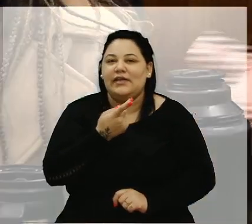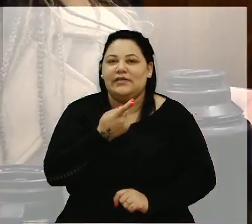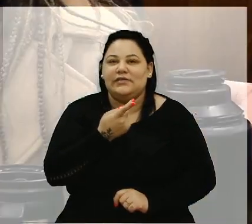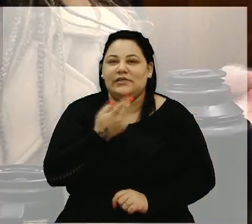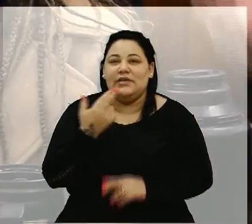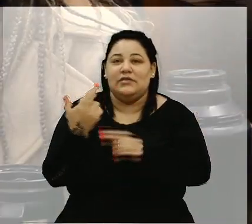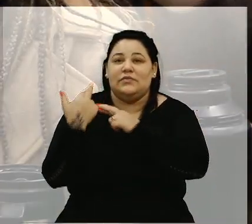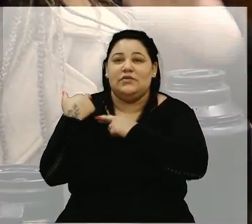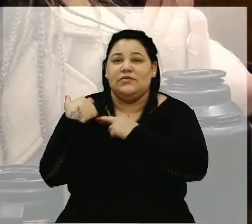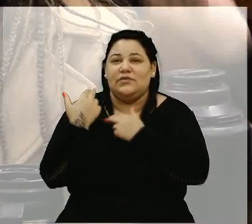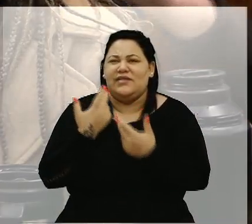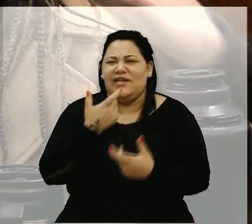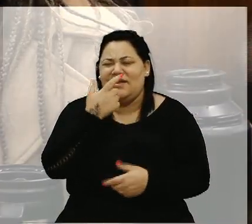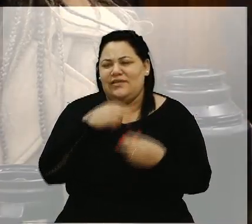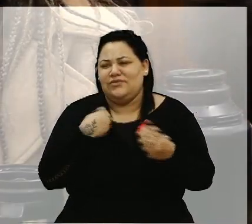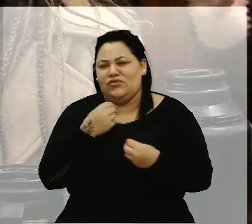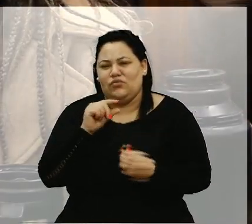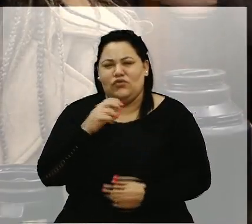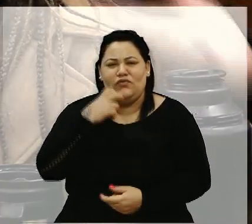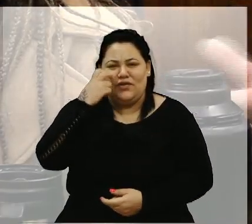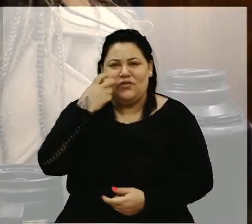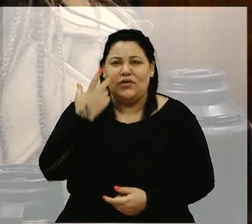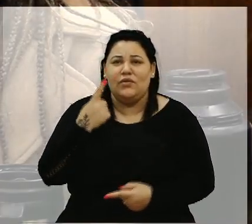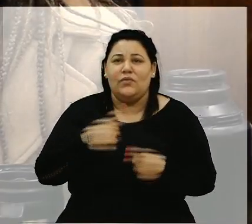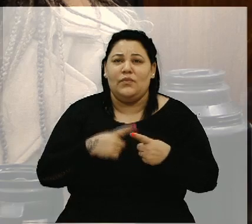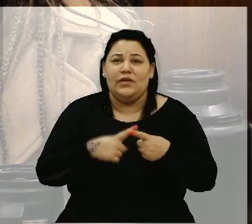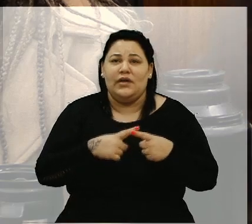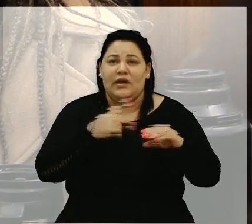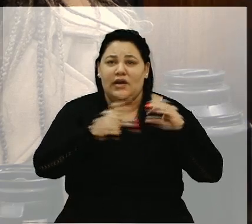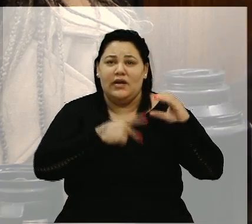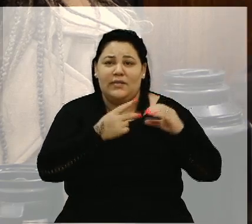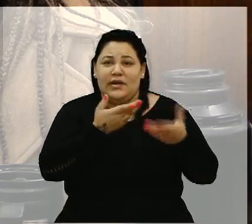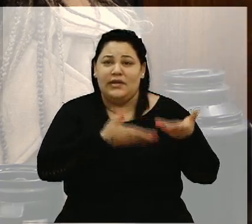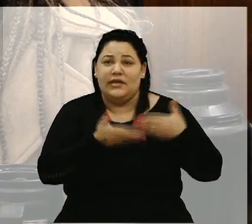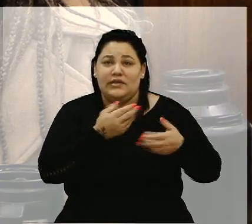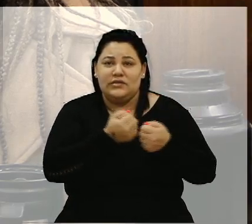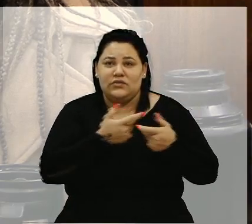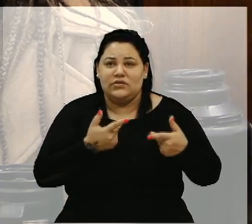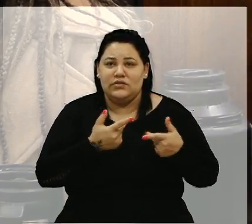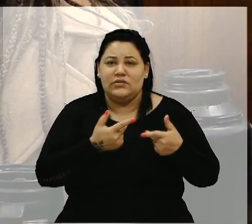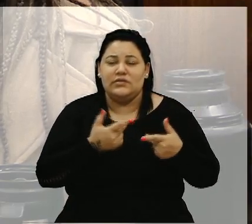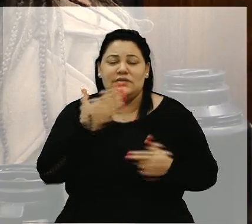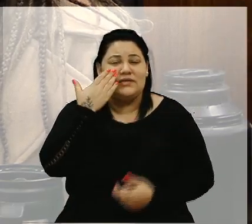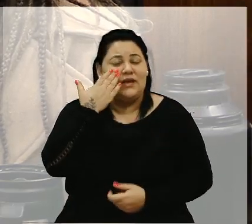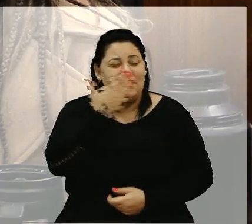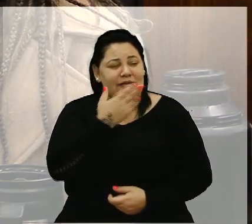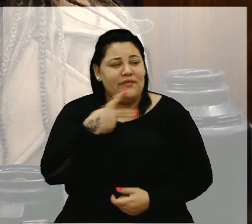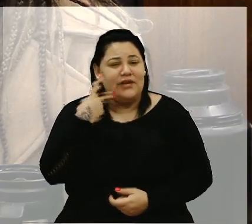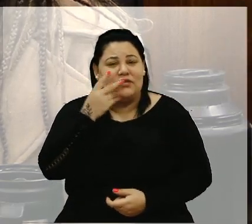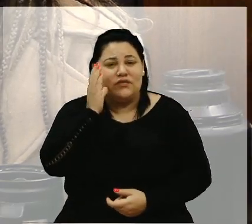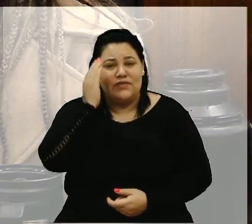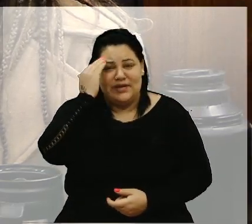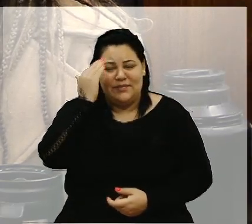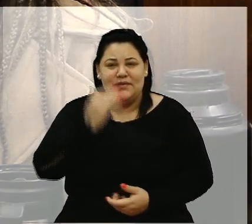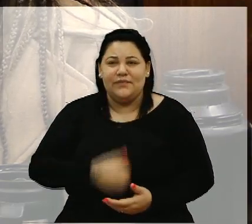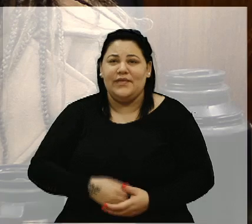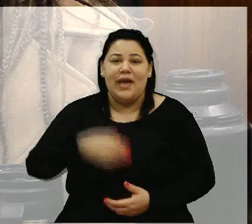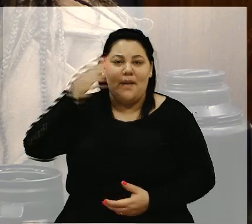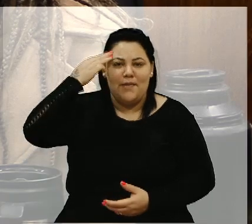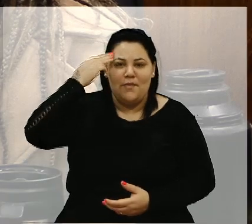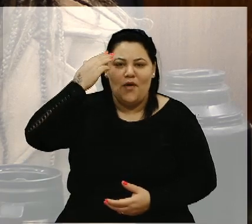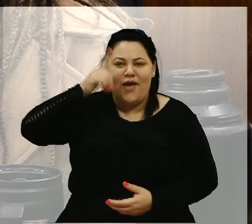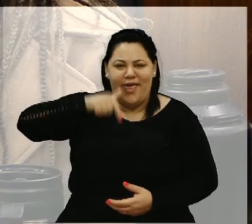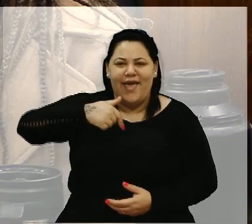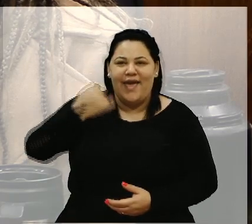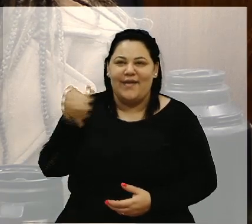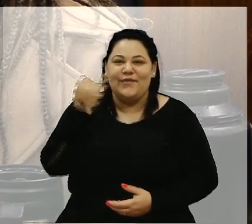eu disse, porque, querendo ou não, a casa é representada por ela, foi nesse sentido. Sabe, vereador Felipe, que a memória é algo importante. O senhor me